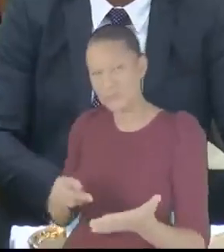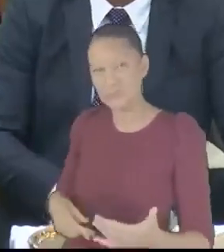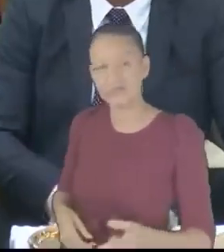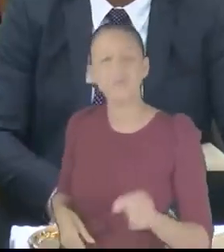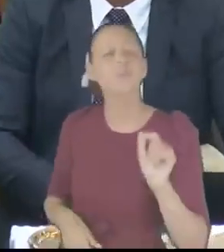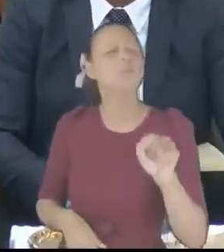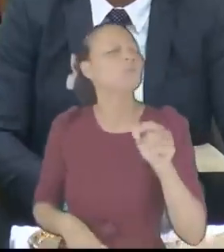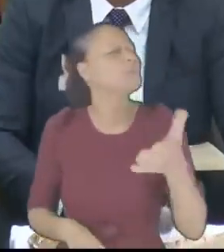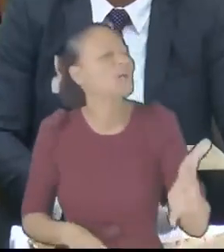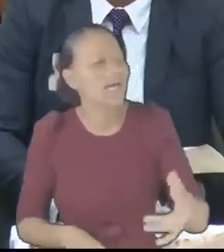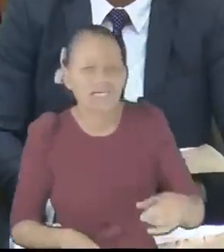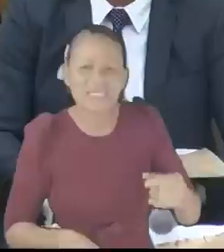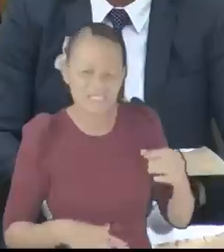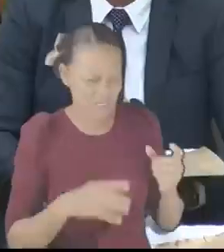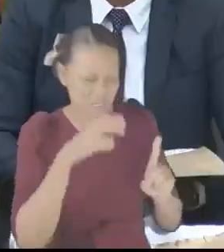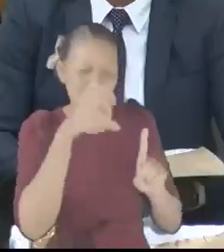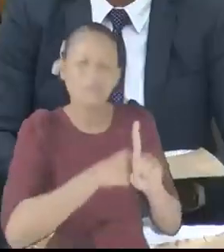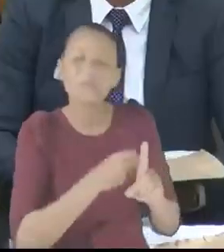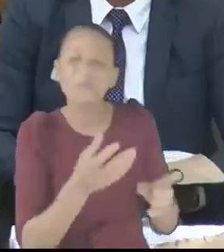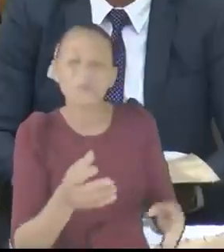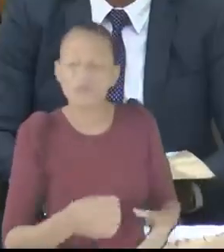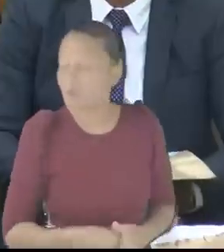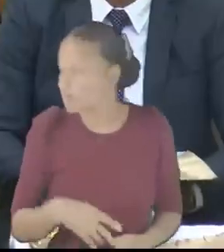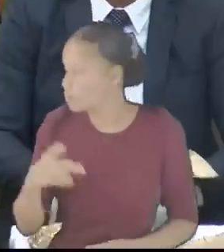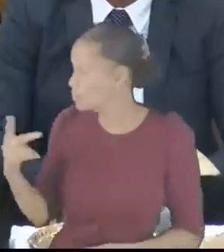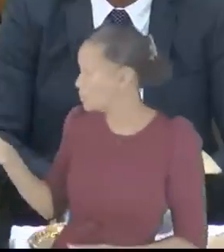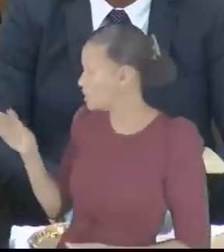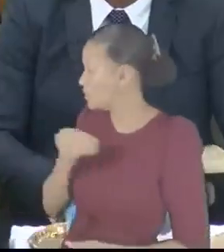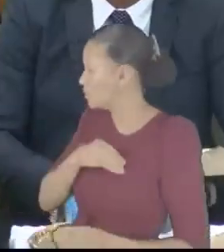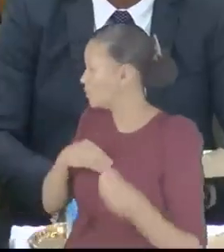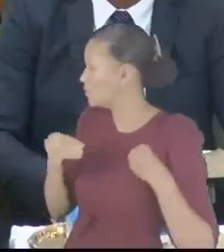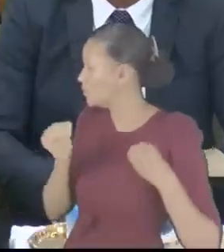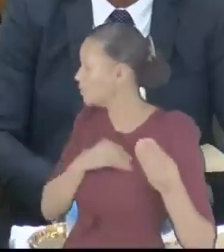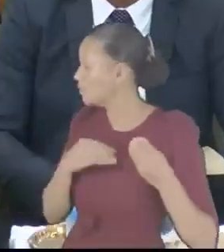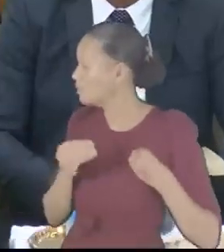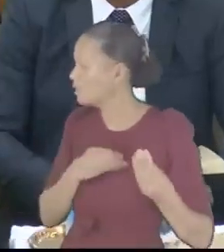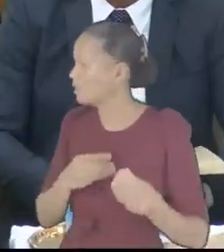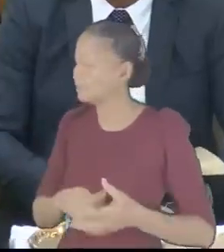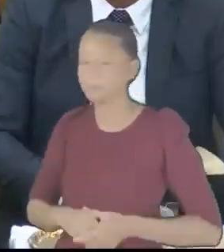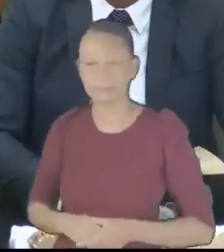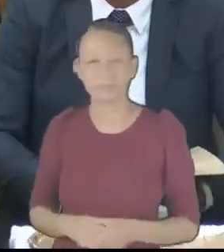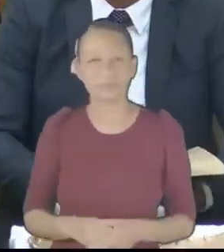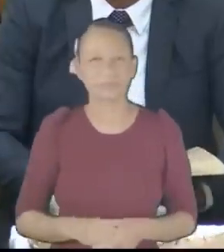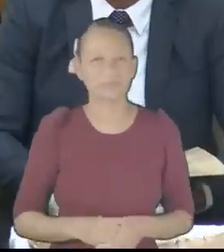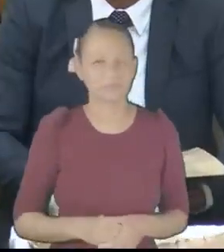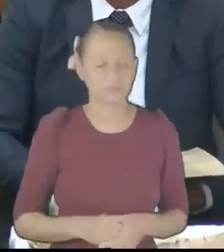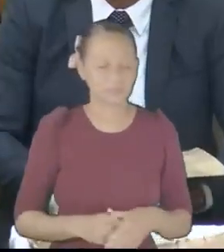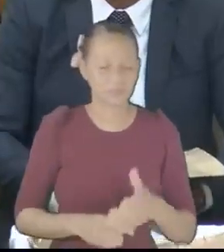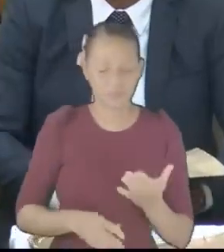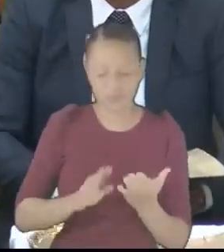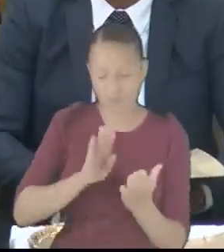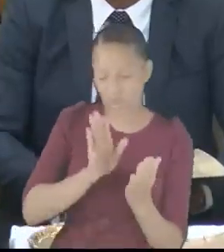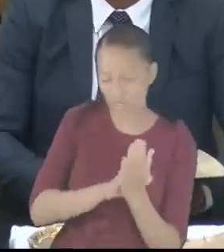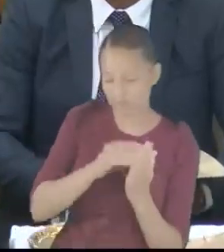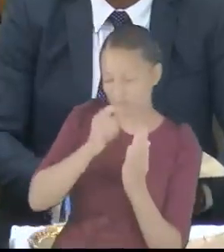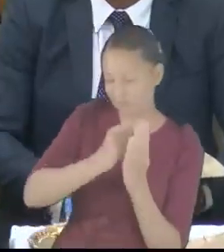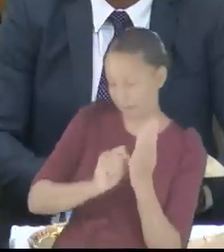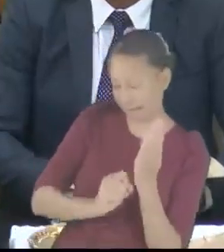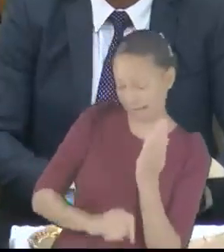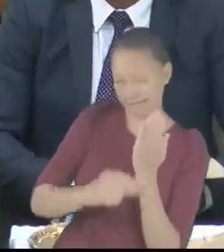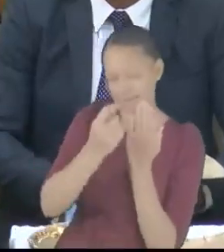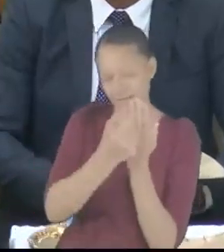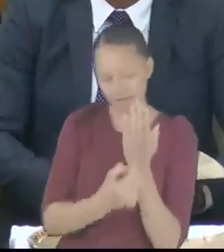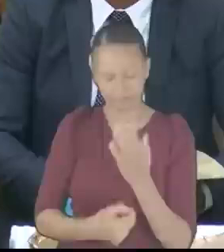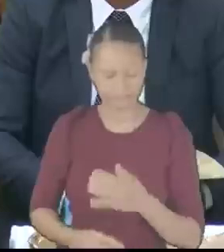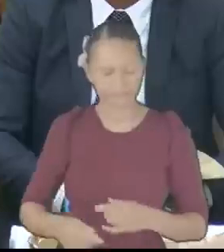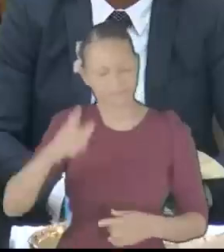disse: o que é isso, demônio? Ele disse: os teus pecados. É escrito de um lado e do outro. Aí